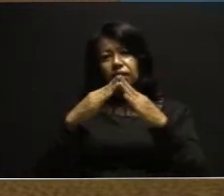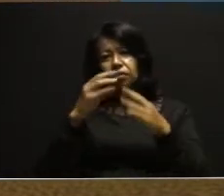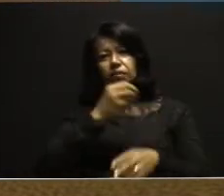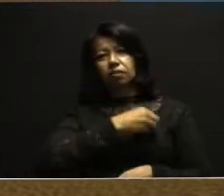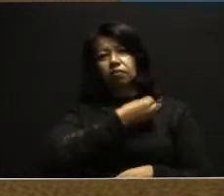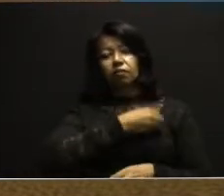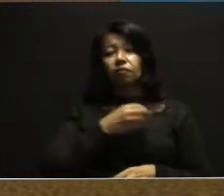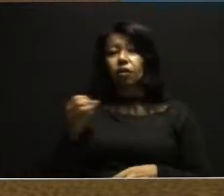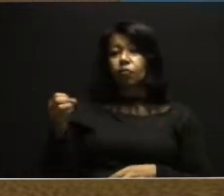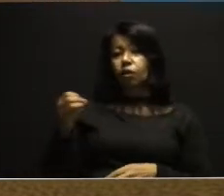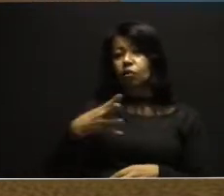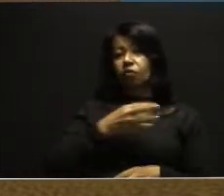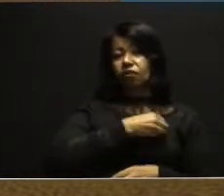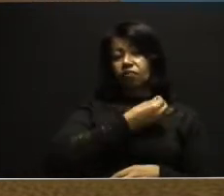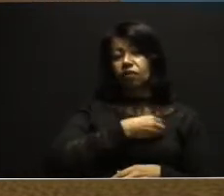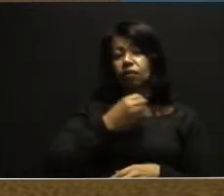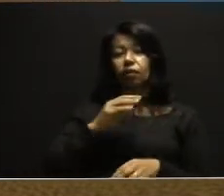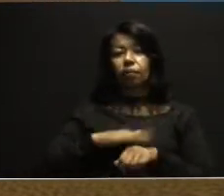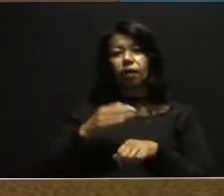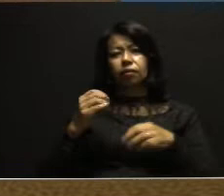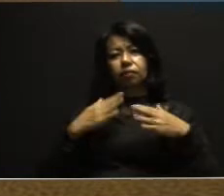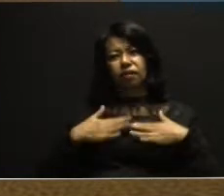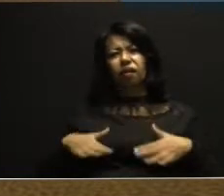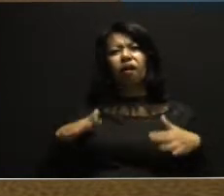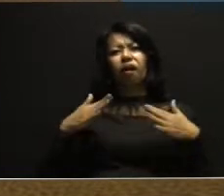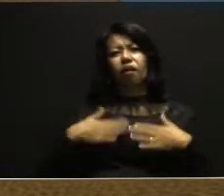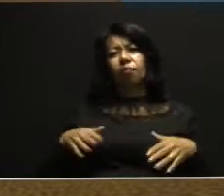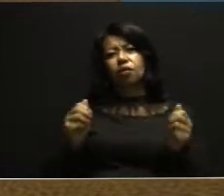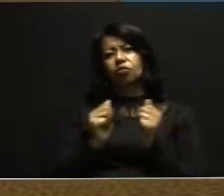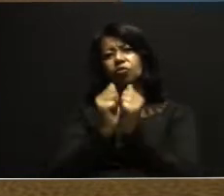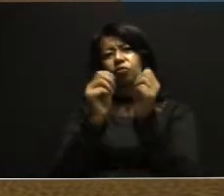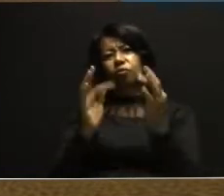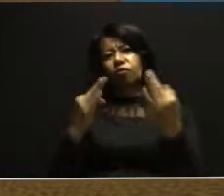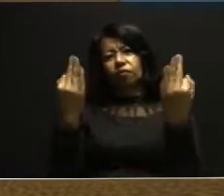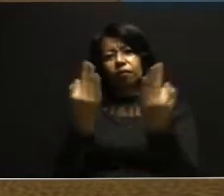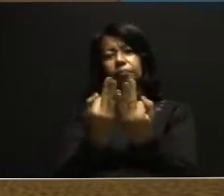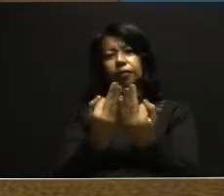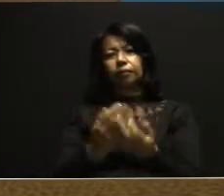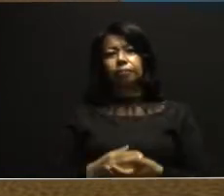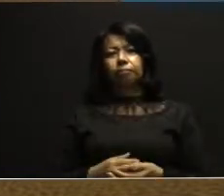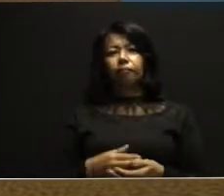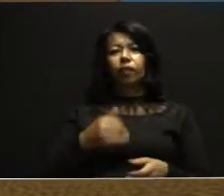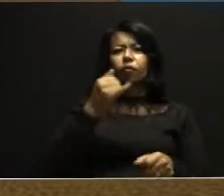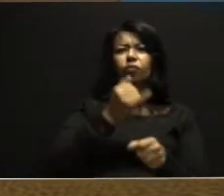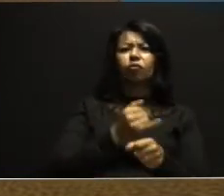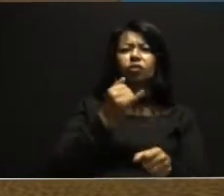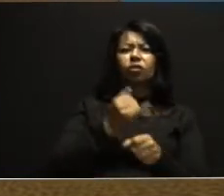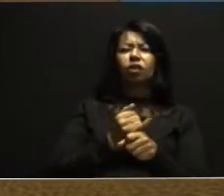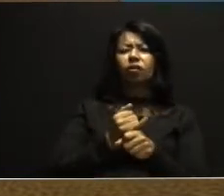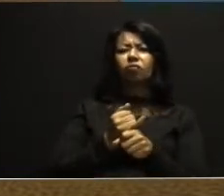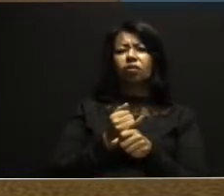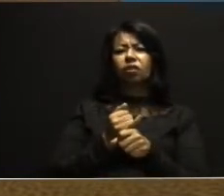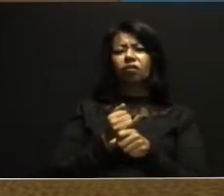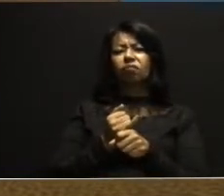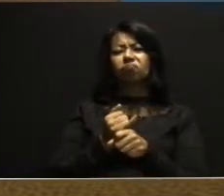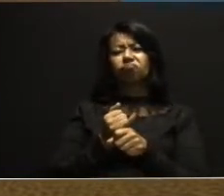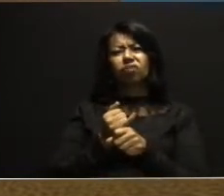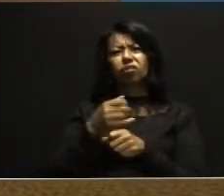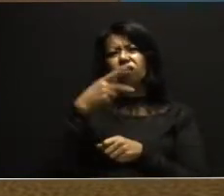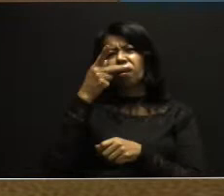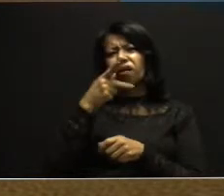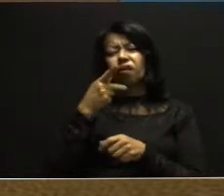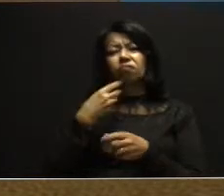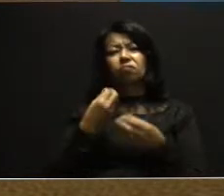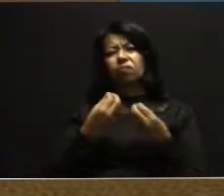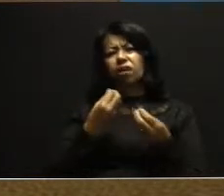uma vida mais calma com a sua família. O dono da empresa sentiu, né, em perder um de seus